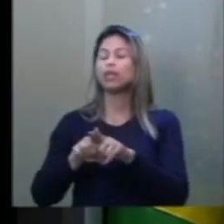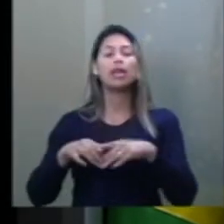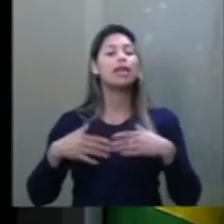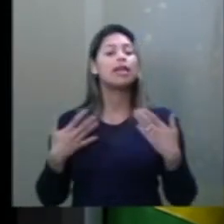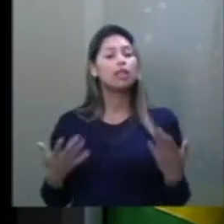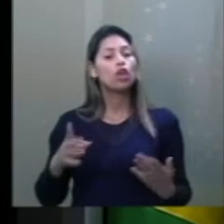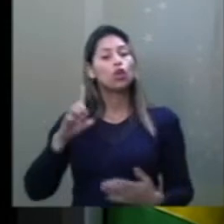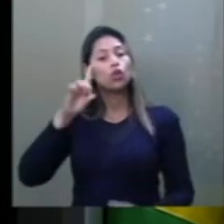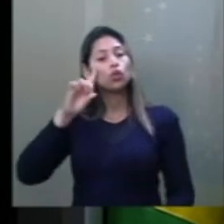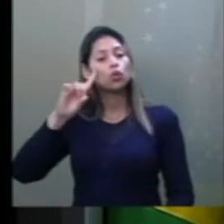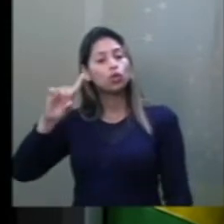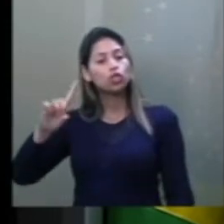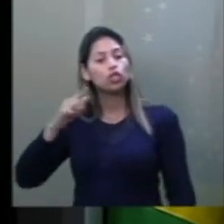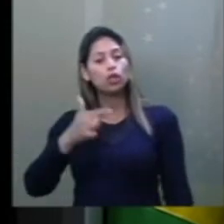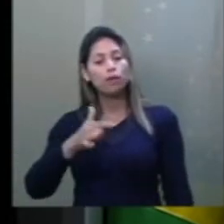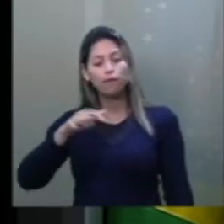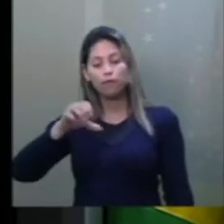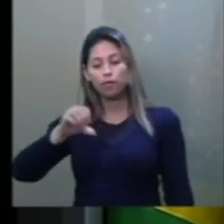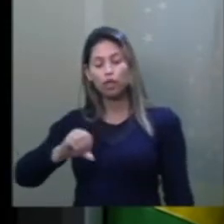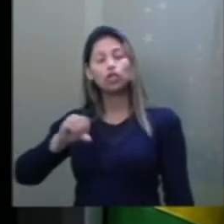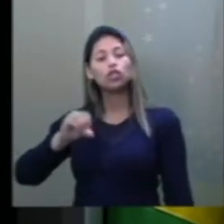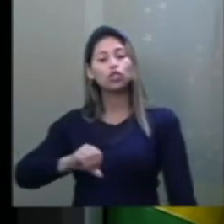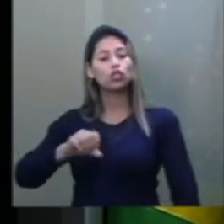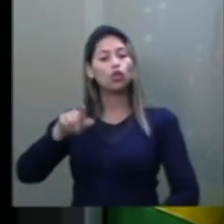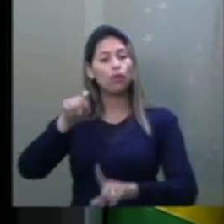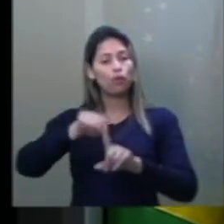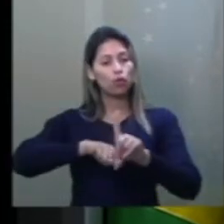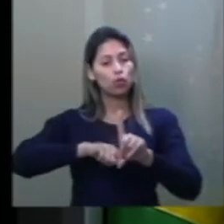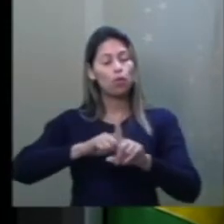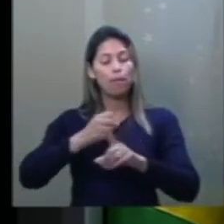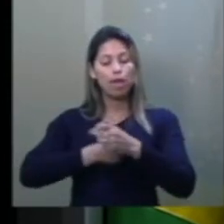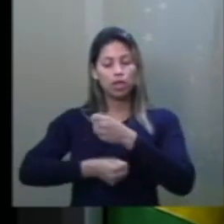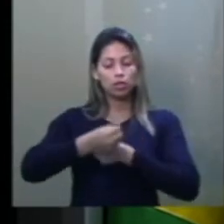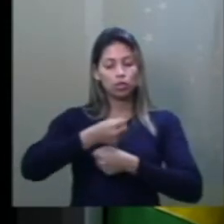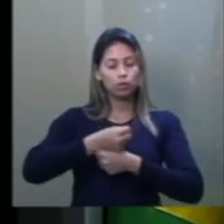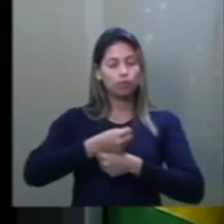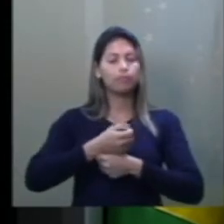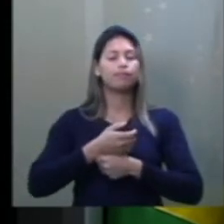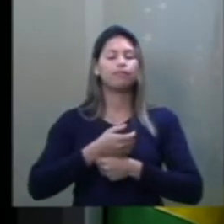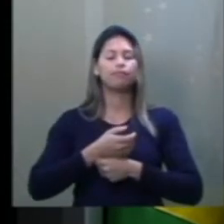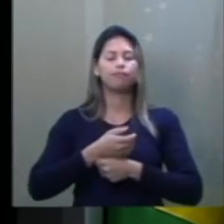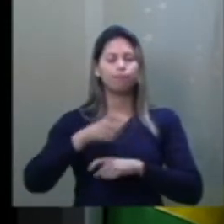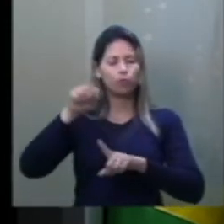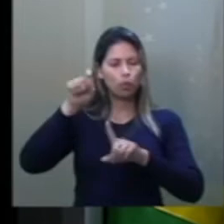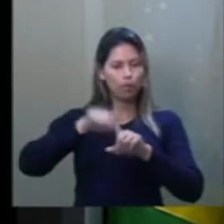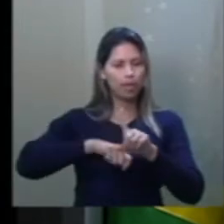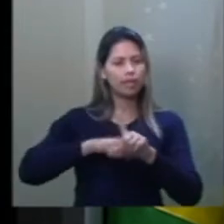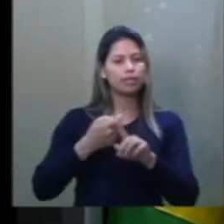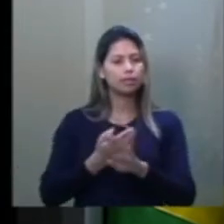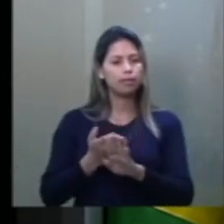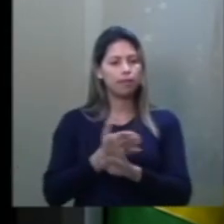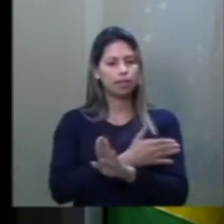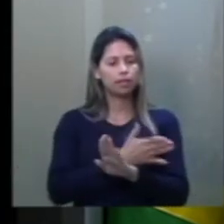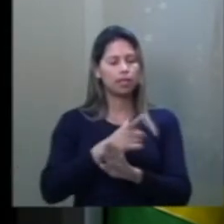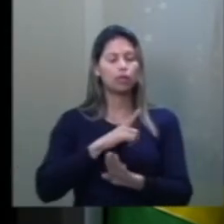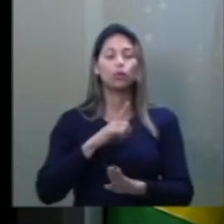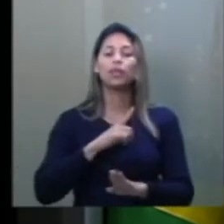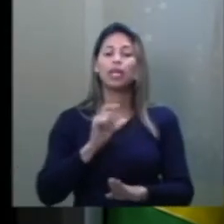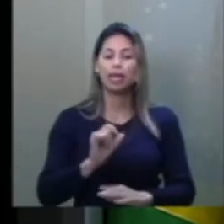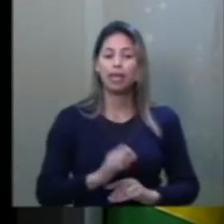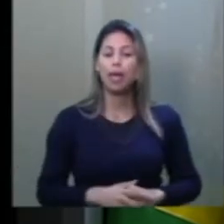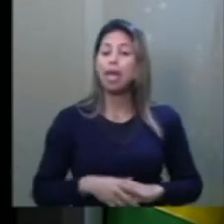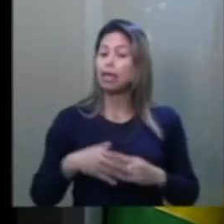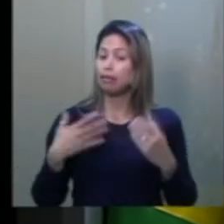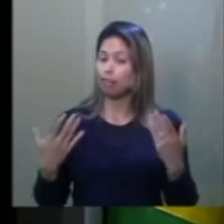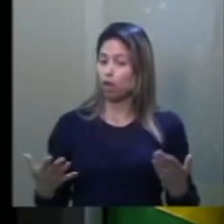29 do mês passado. Além de garantir a custódia dos criminosos mais perigosos e influentes do país,